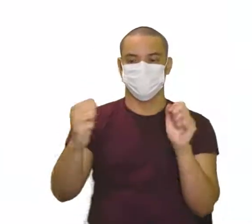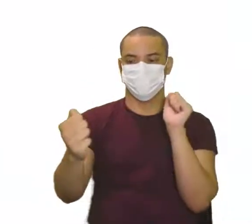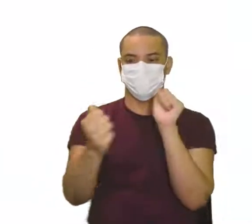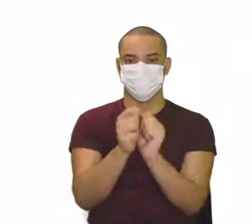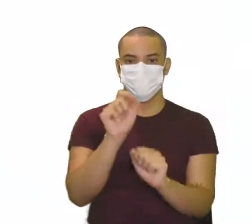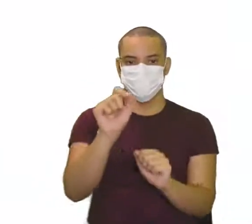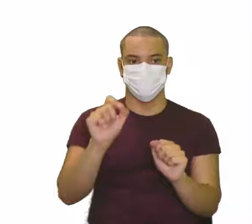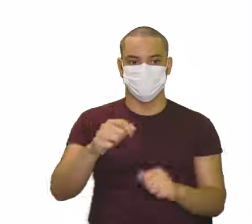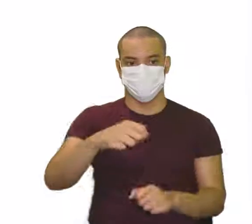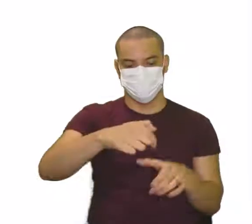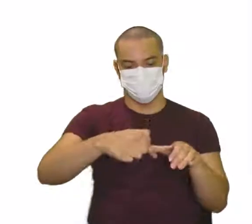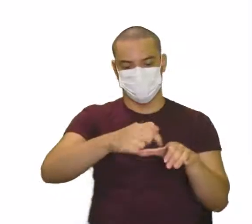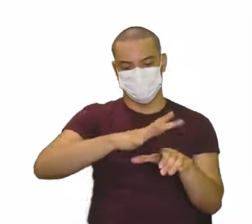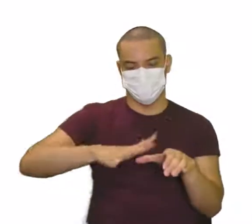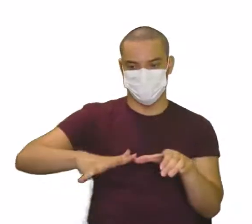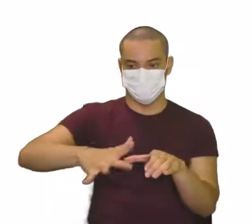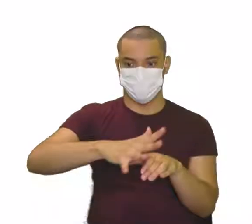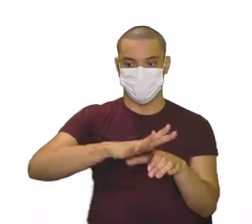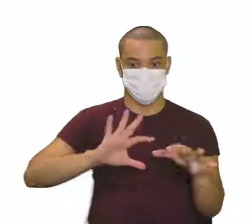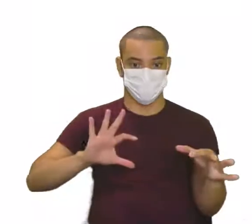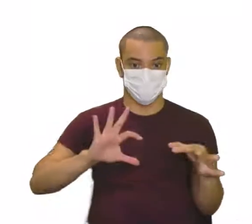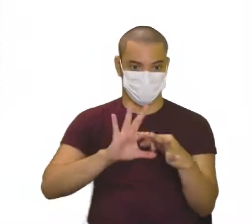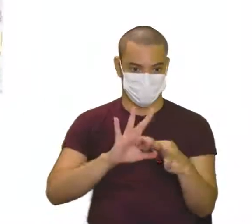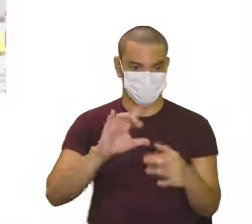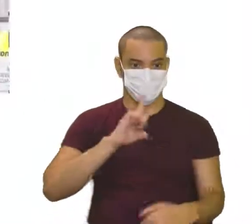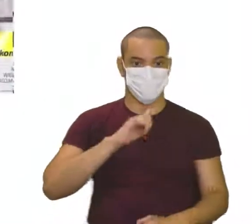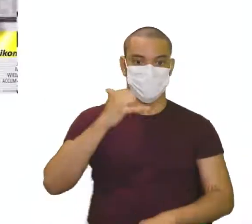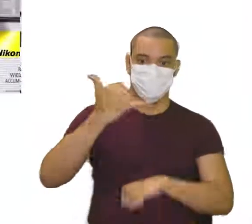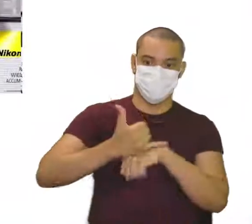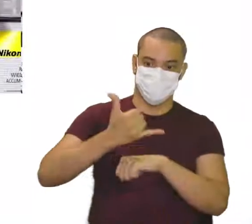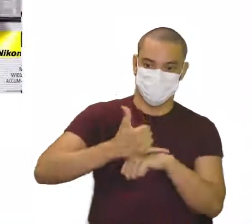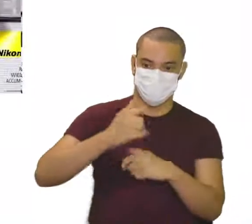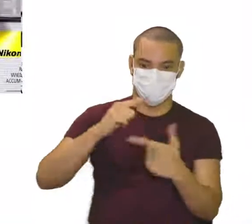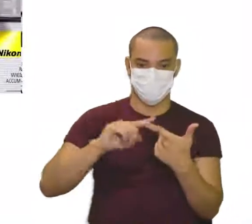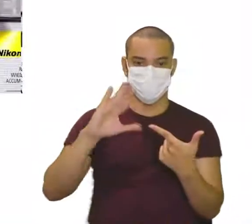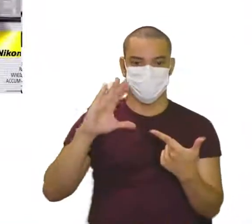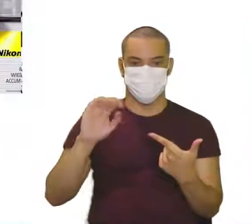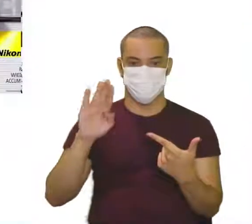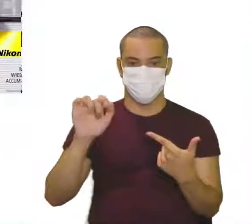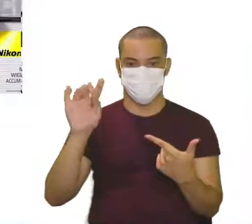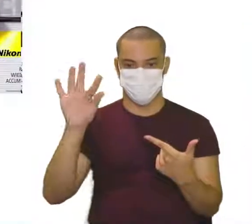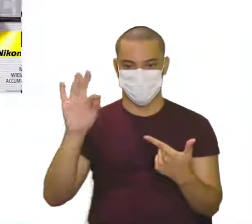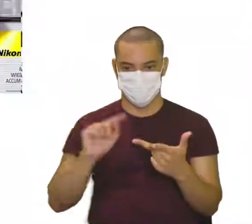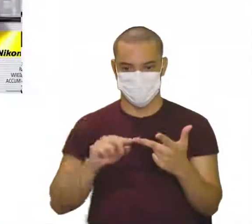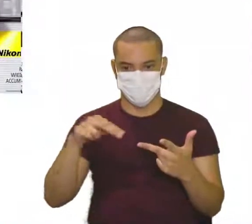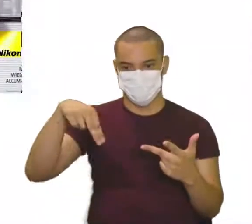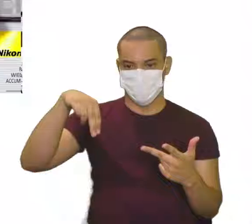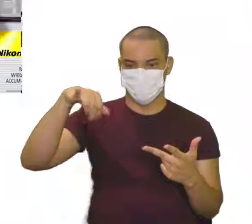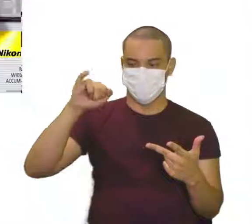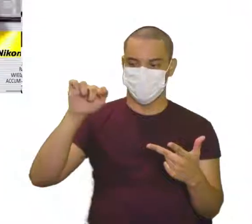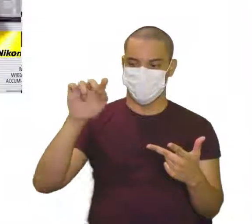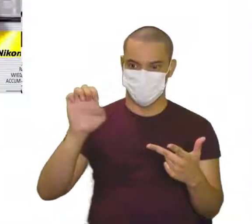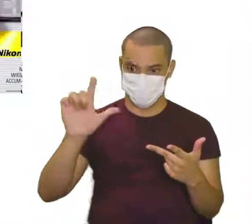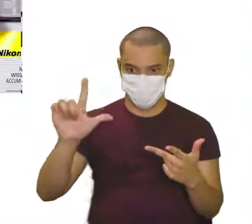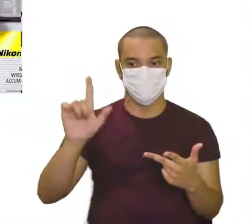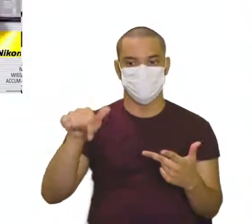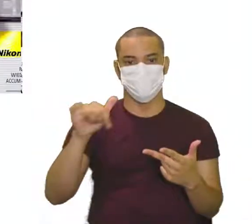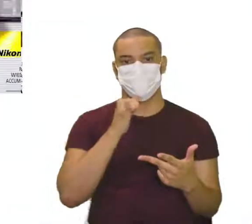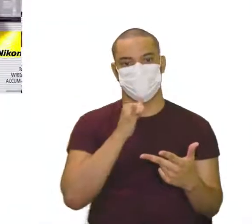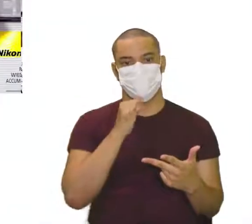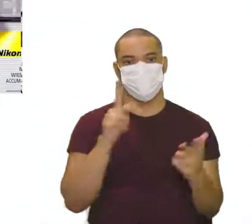do campo magnético. Então, olha só, nós temos o ferro, cobalto, níquel, são exemplos